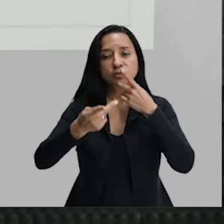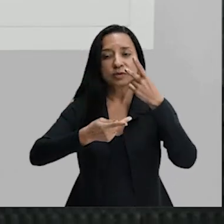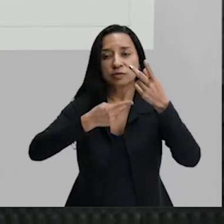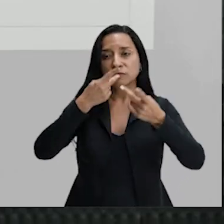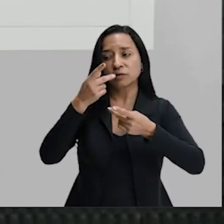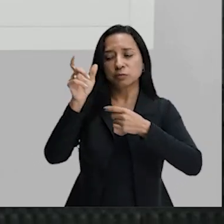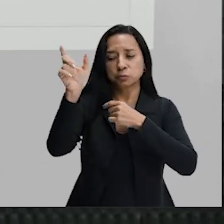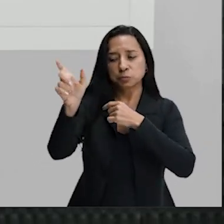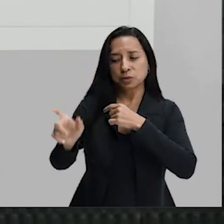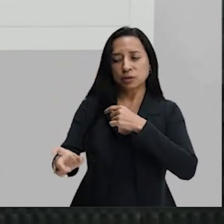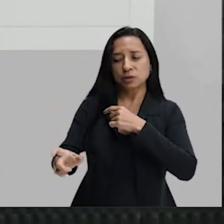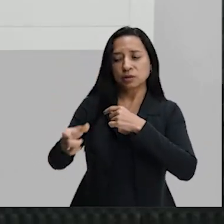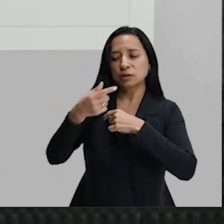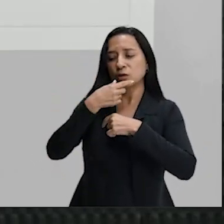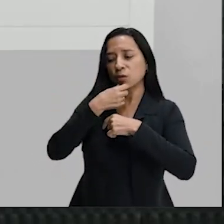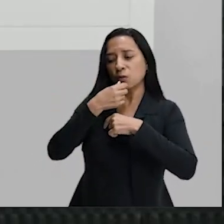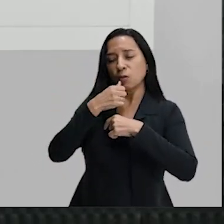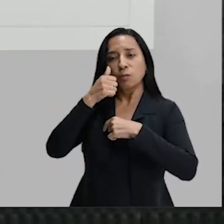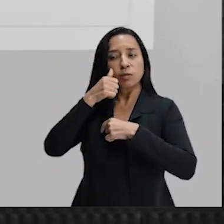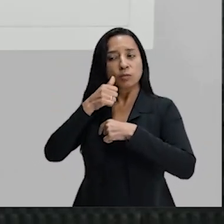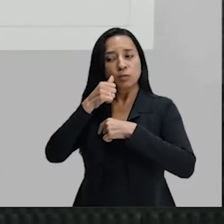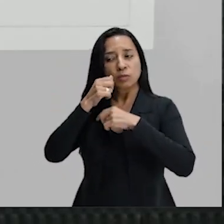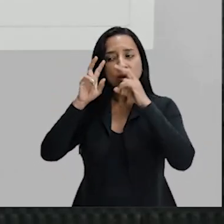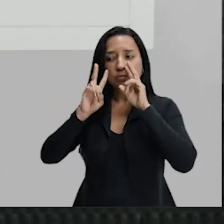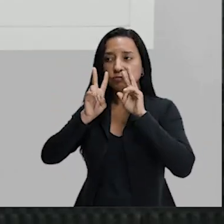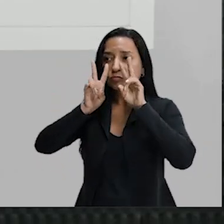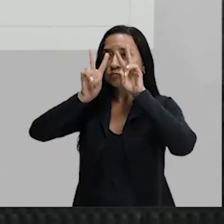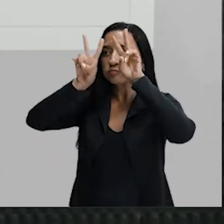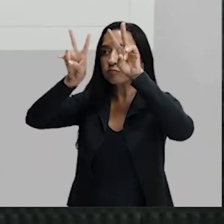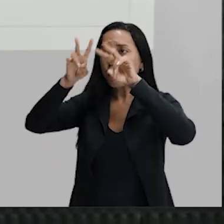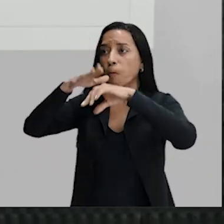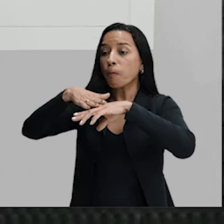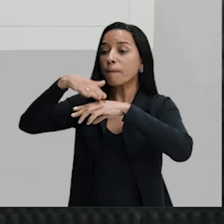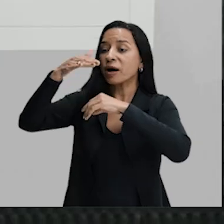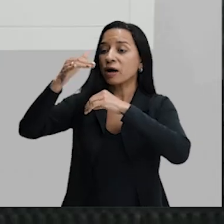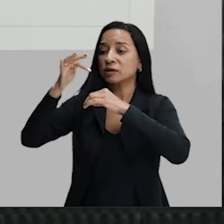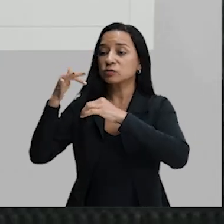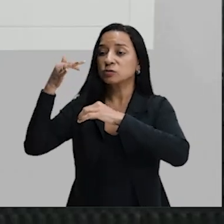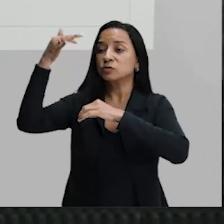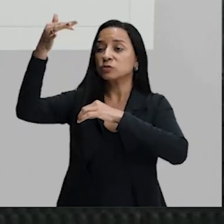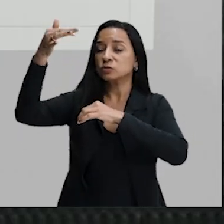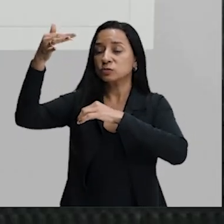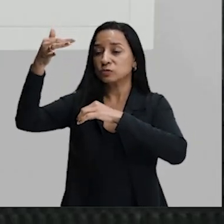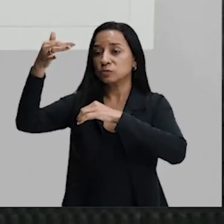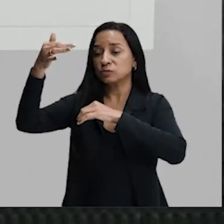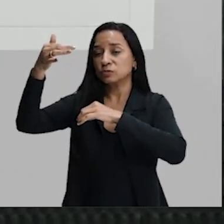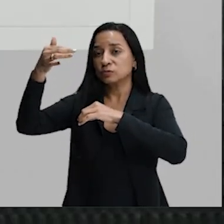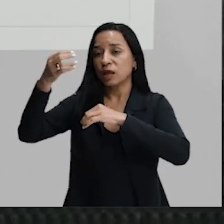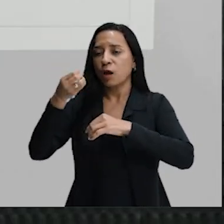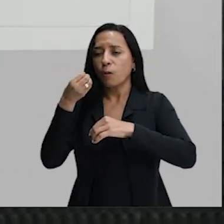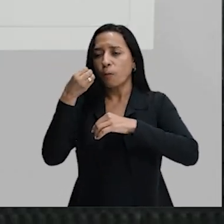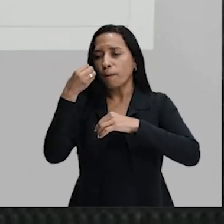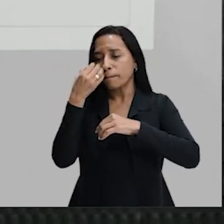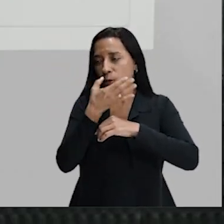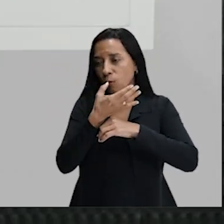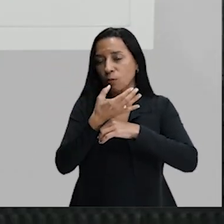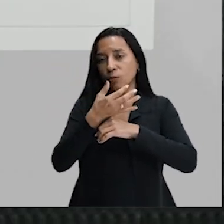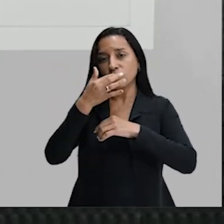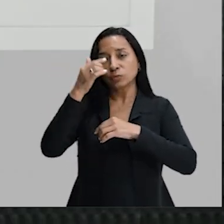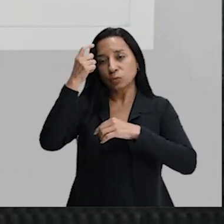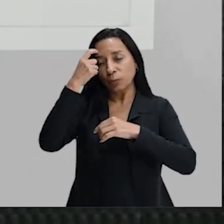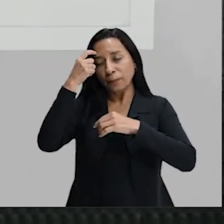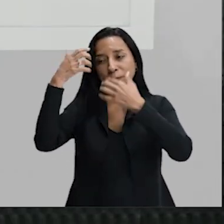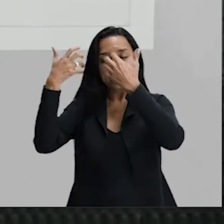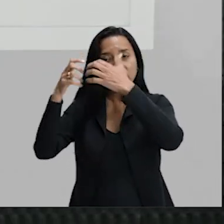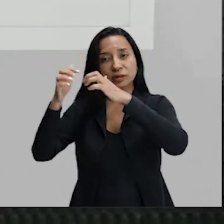este rapaz, esta moça, ela enxerga mais que os outros. Este é o grande barato do pensamento filosófico. É olhar